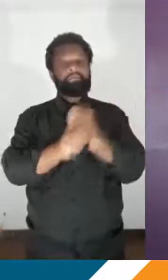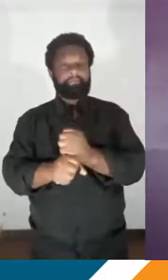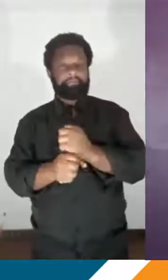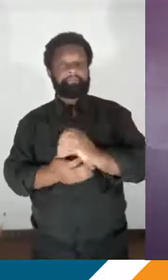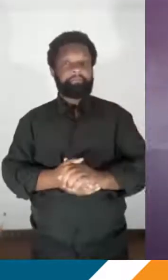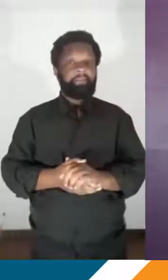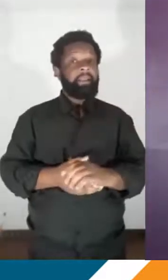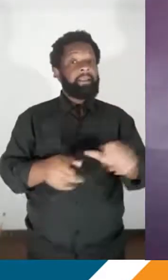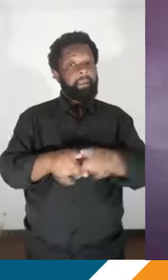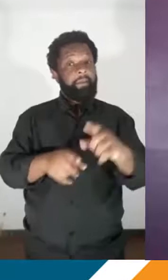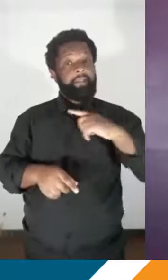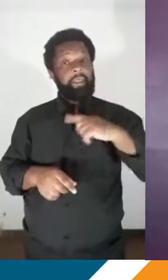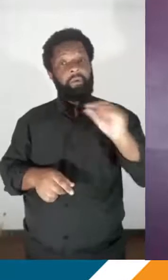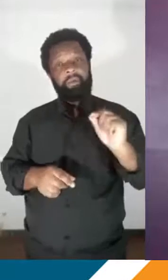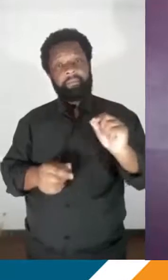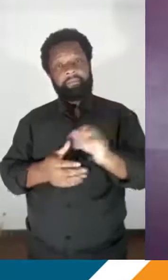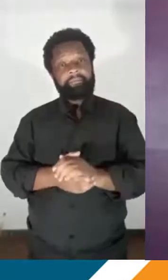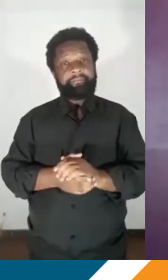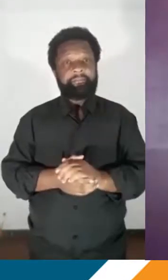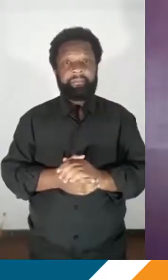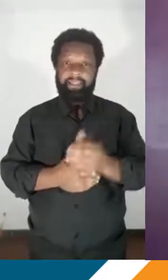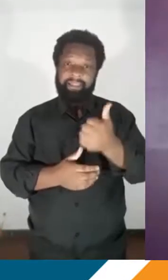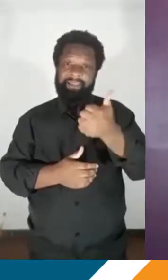Cl e somei, tá bom? E eu tenho